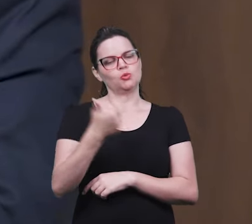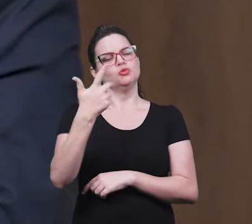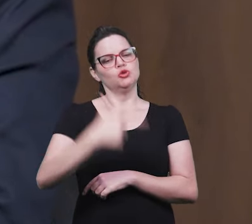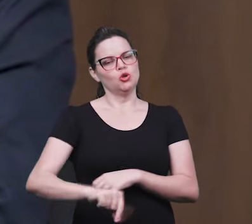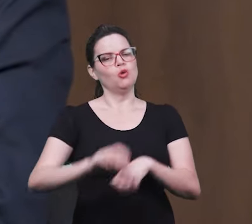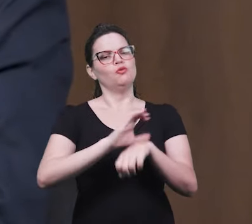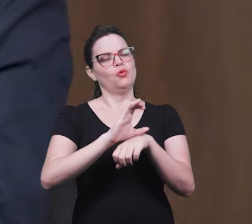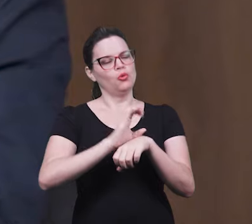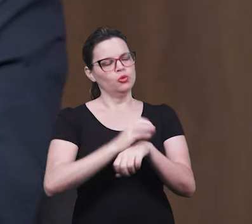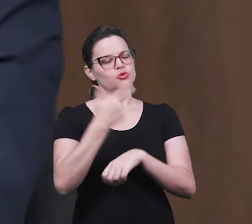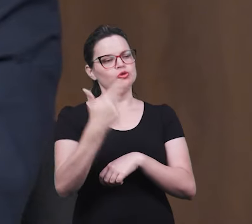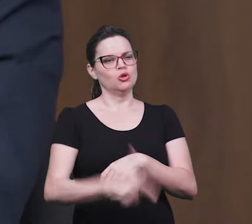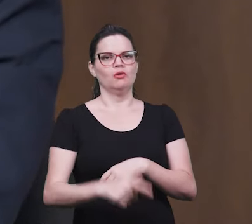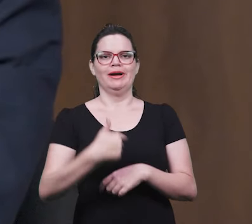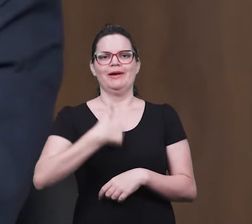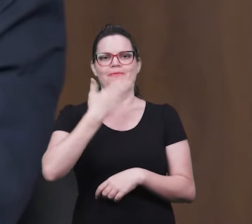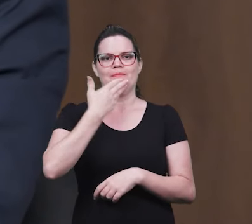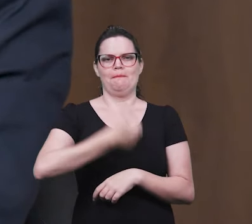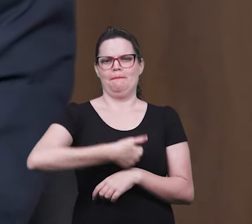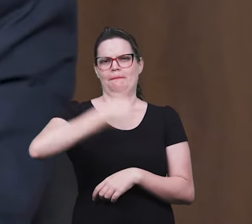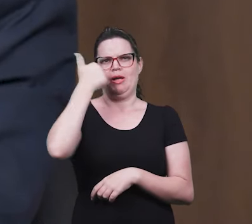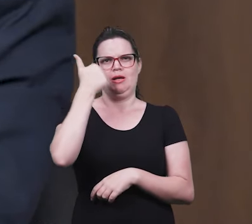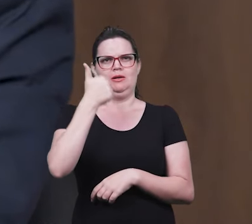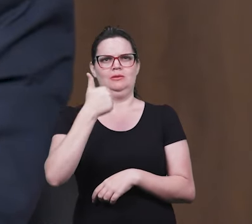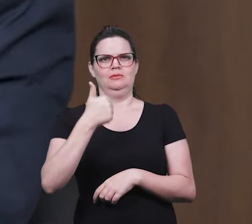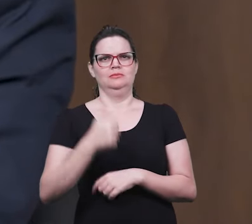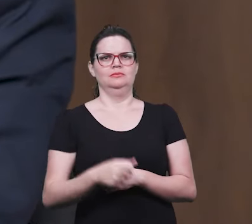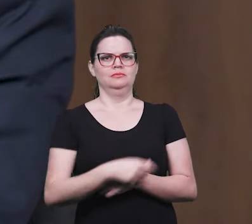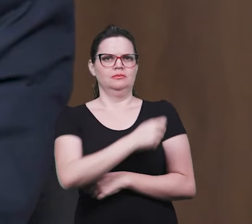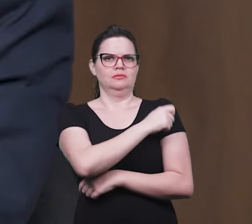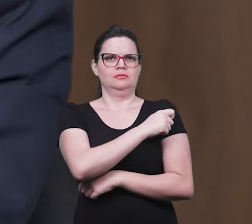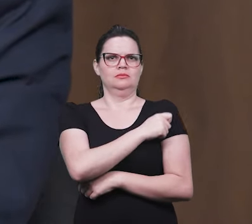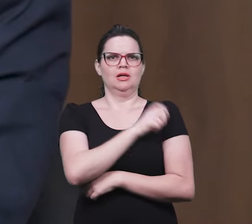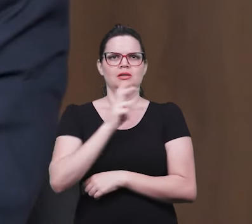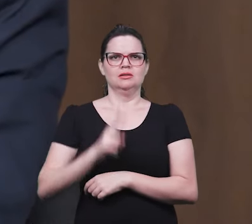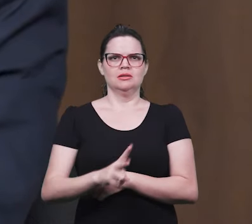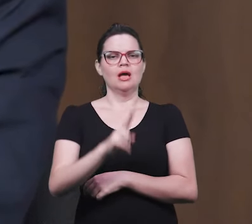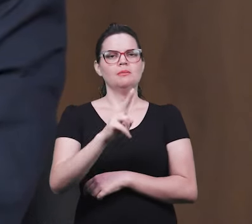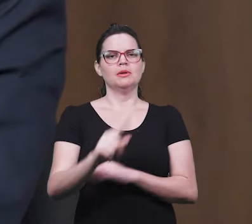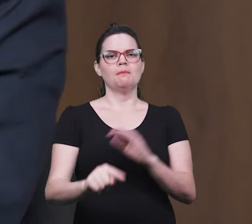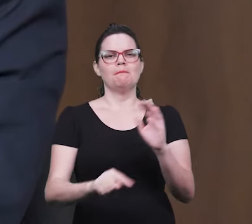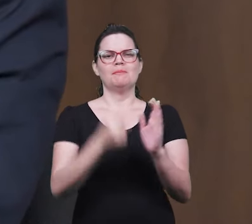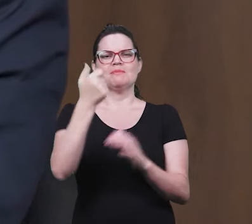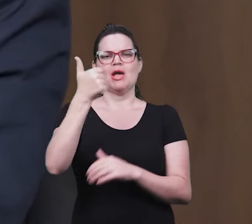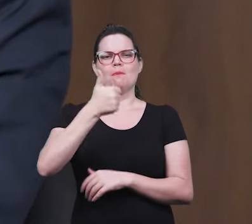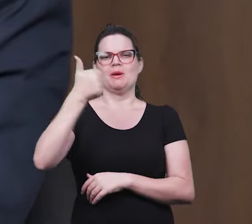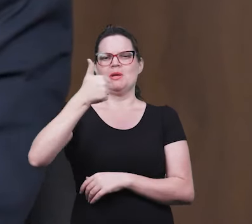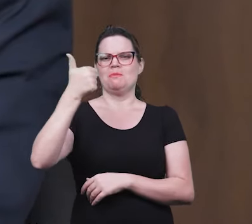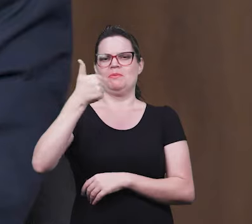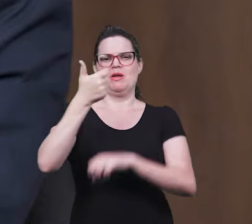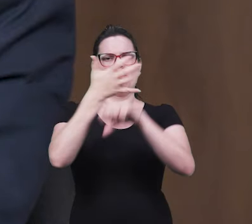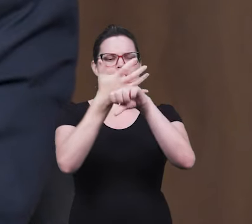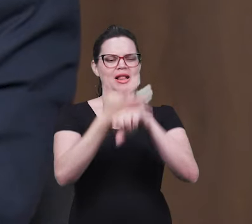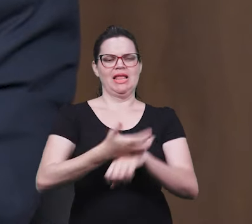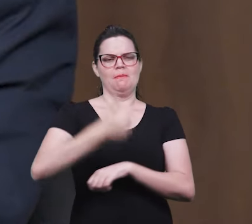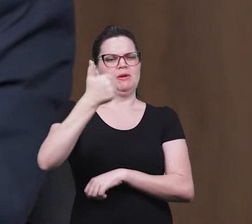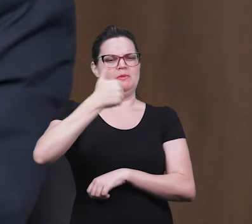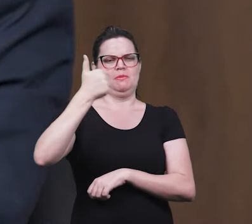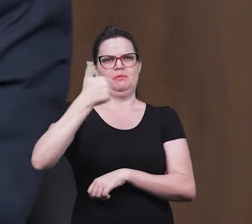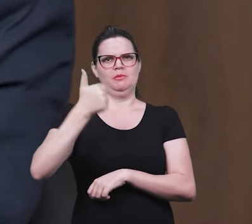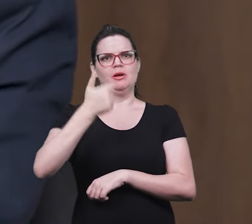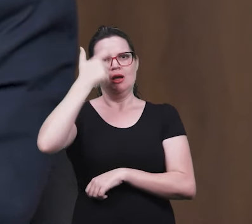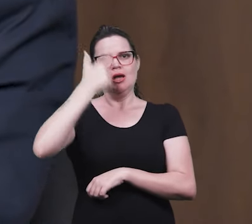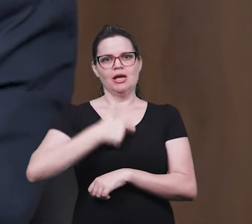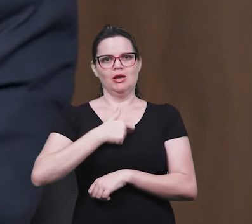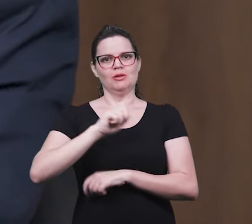Eu fui o melhor aluno, disparado e tal. Tanto que, por ter sido o melhor aluno, pro seu primeiro lugar em todas as matérias, eu me tornei